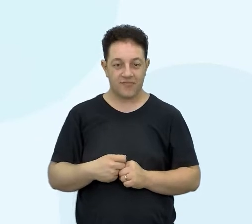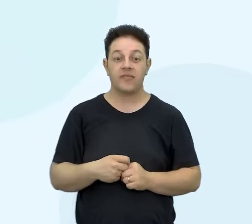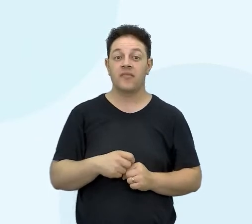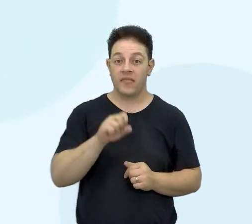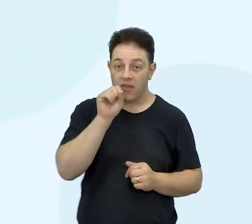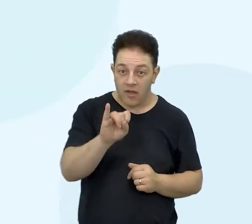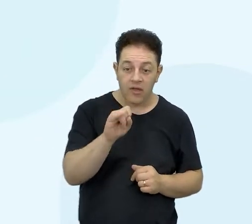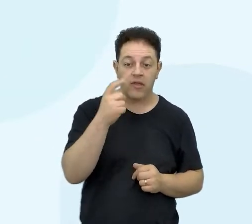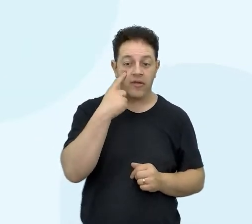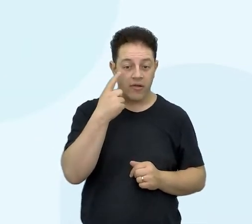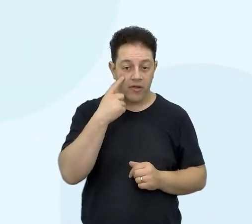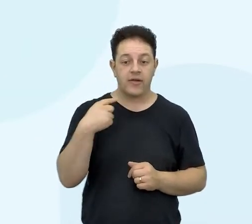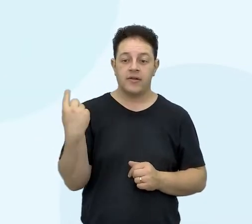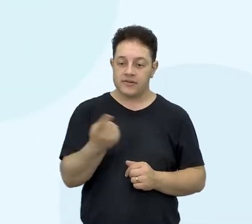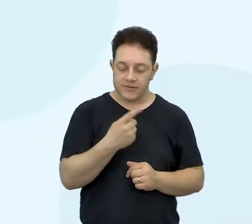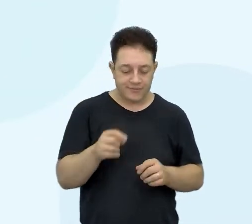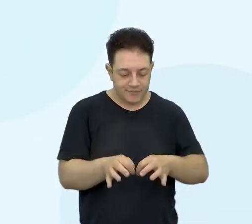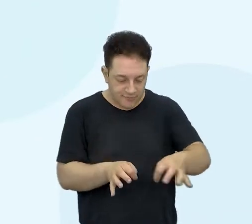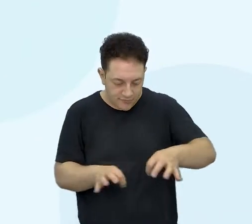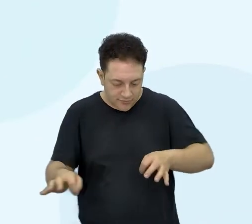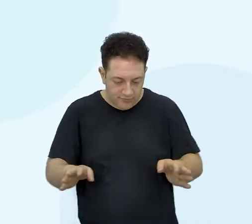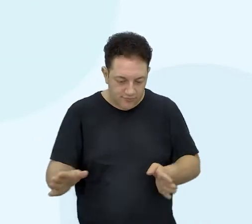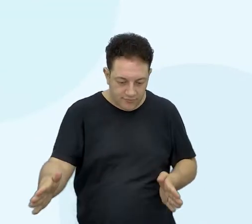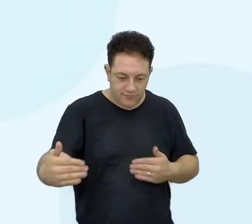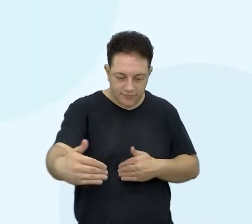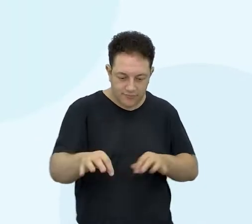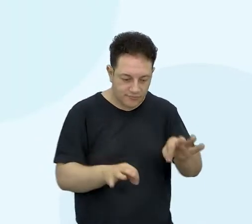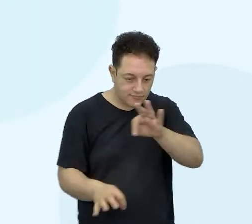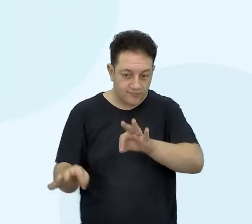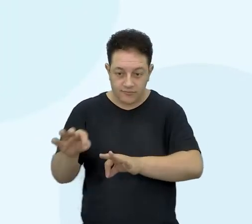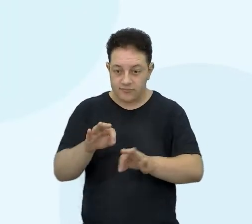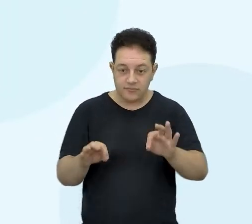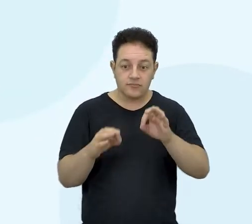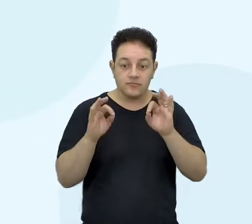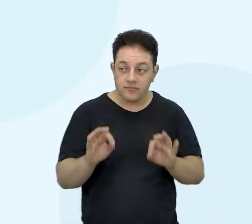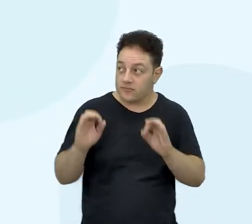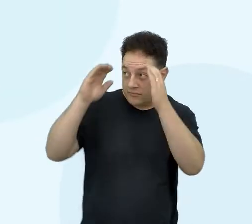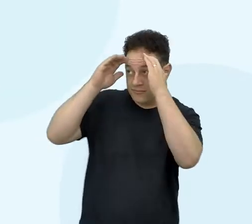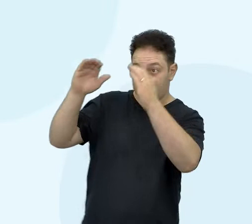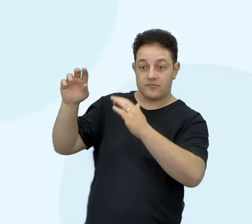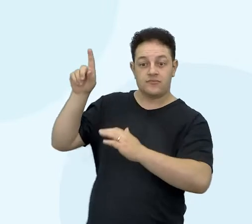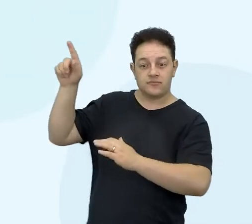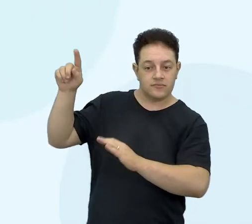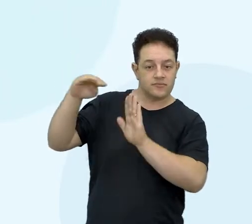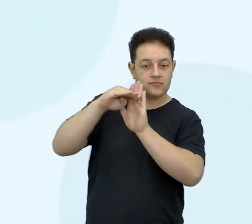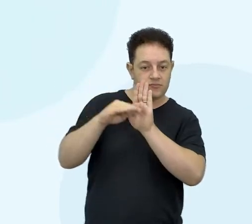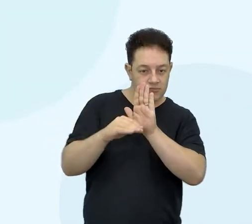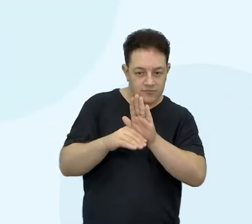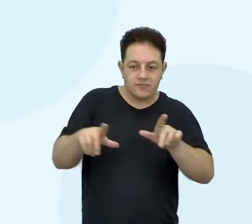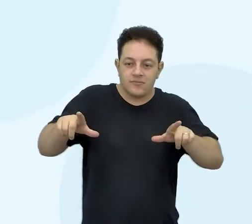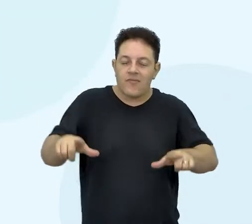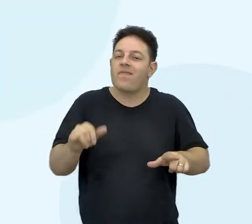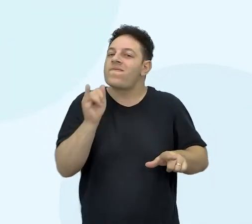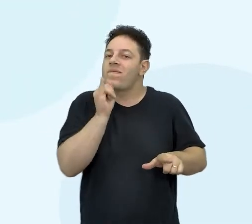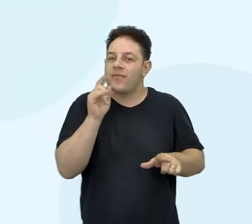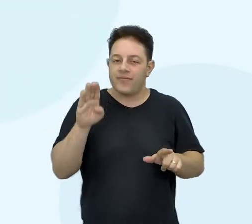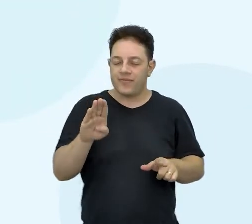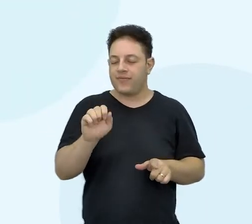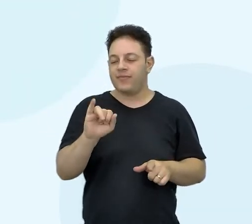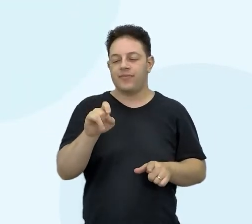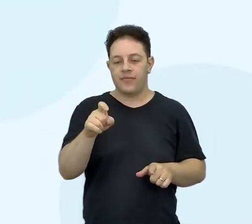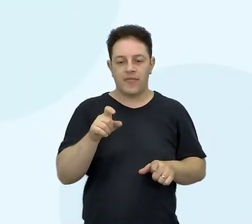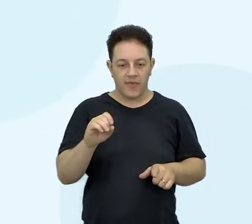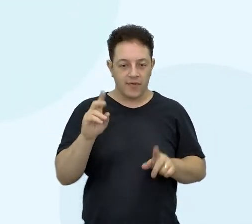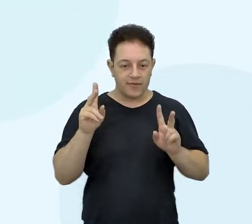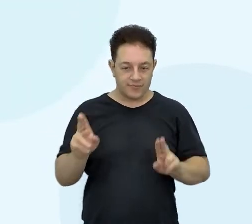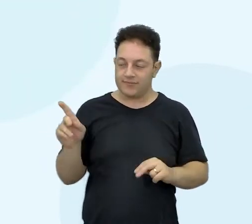assim for considerado o nosso protótipo, a caixa, em relação à planta baixo